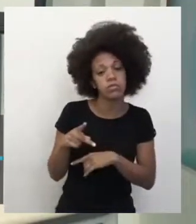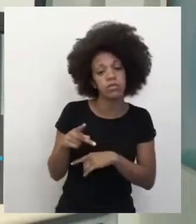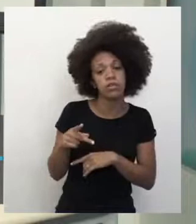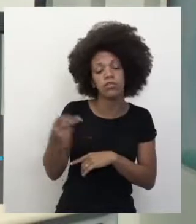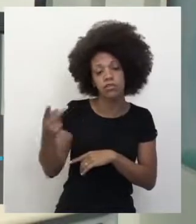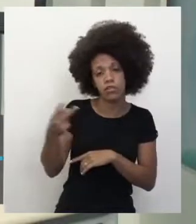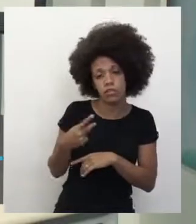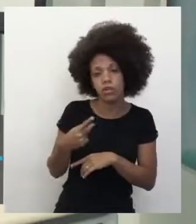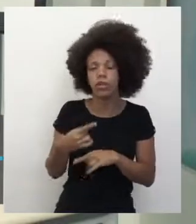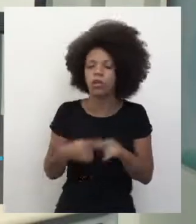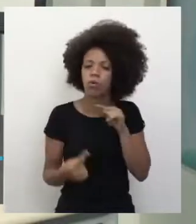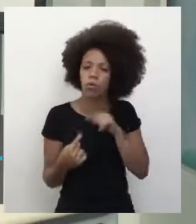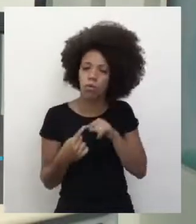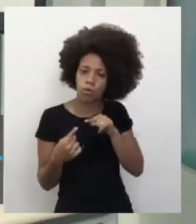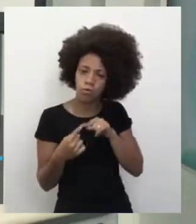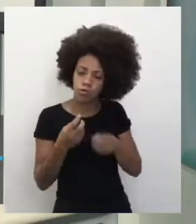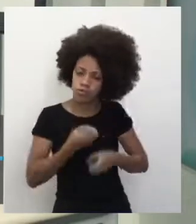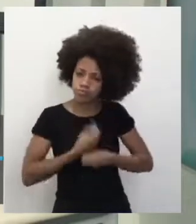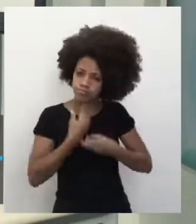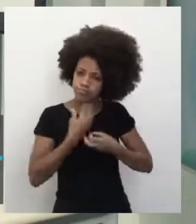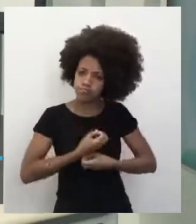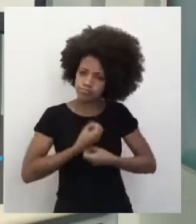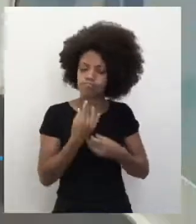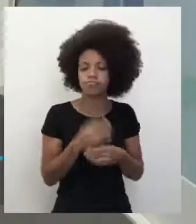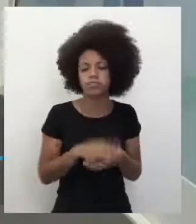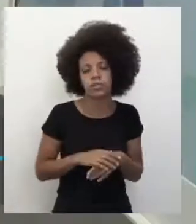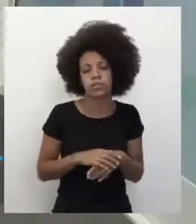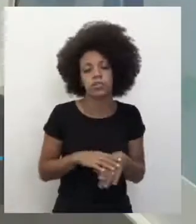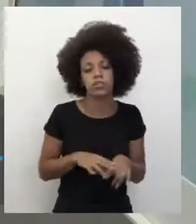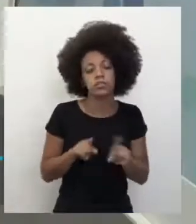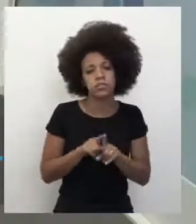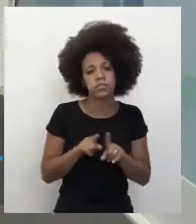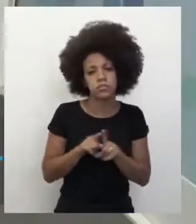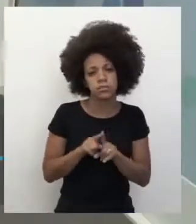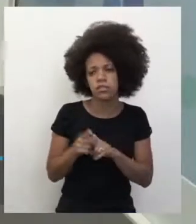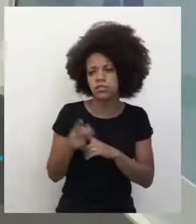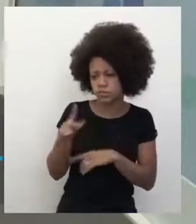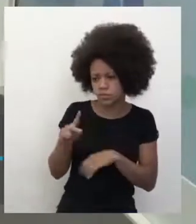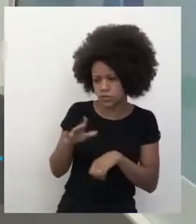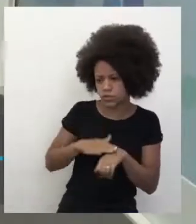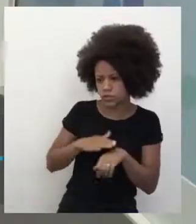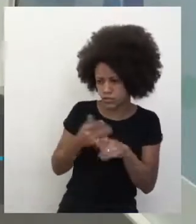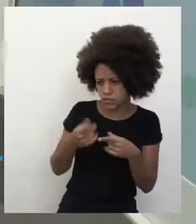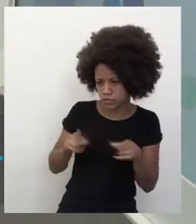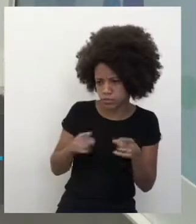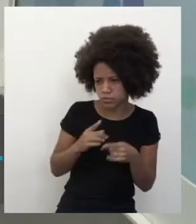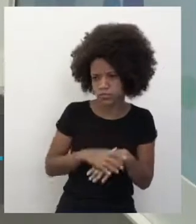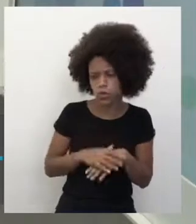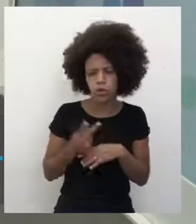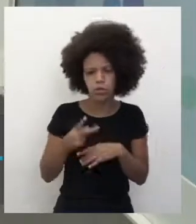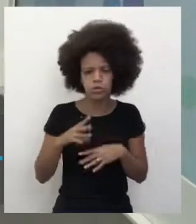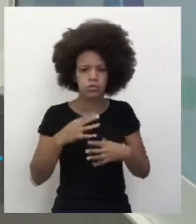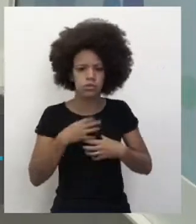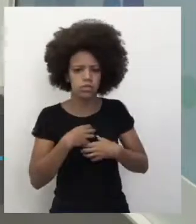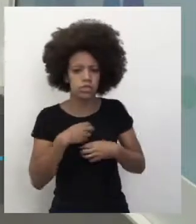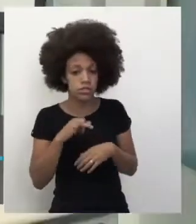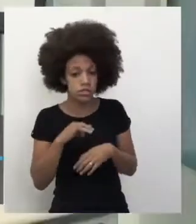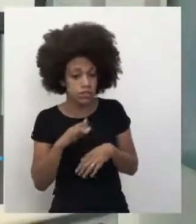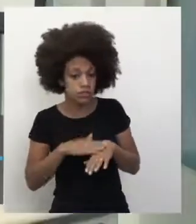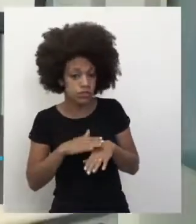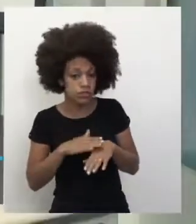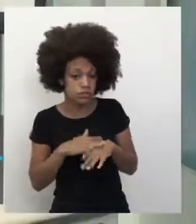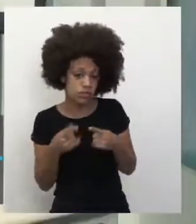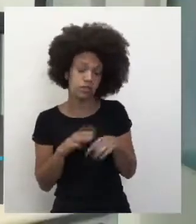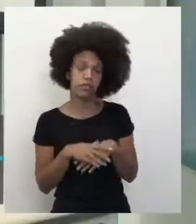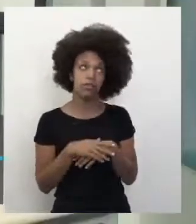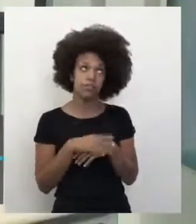ver com a poética, tem a ver com a nossa poética. Até o estilo de você que faz música. seu estilo de fazer música, se eu fizesse música, ai, coitadinha